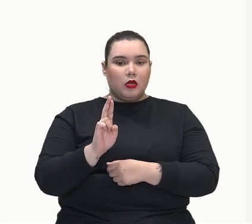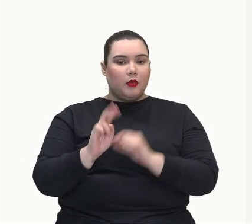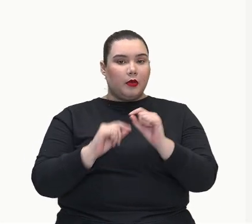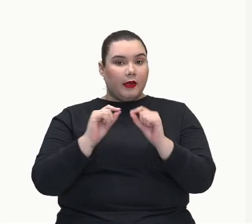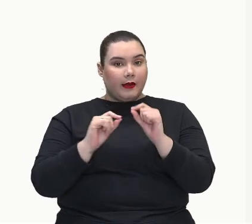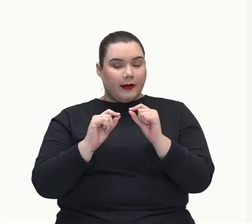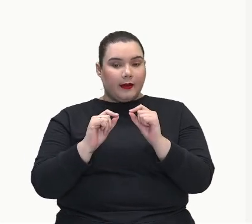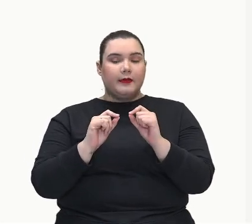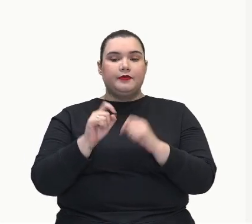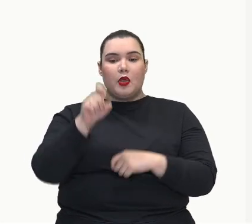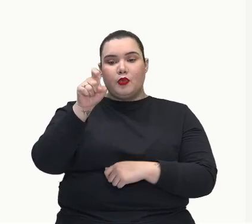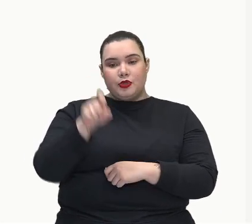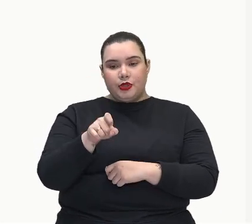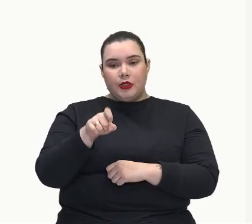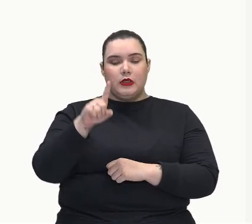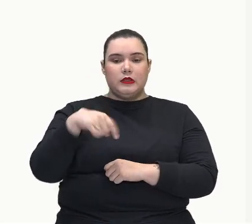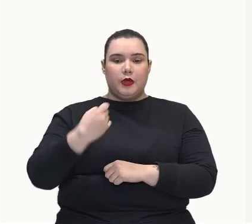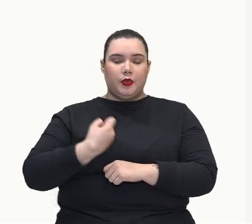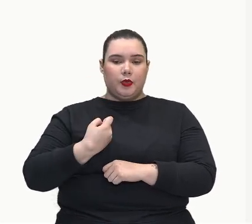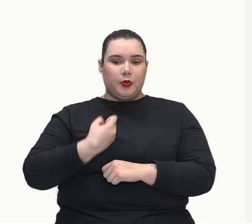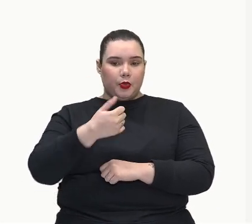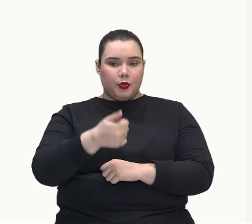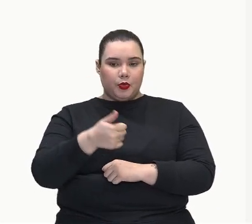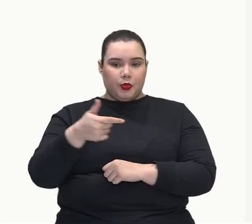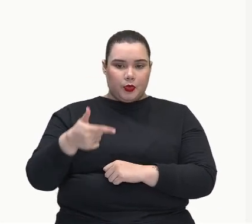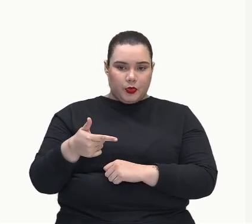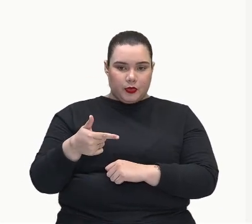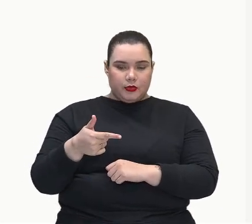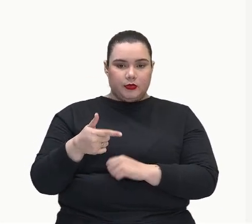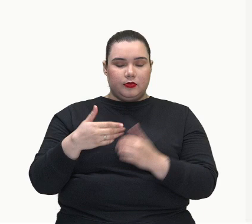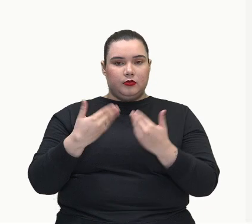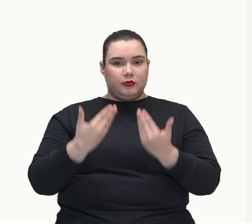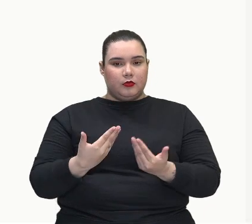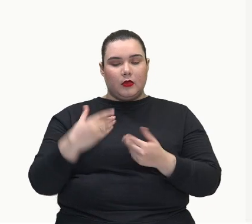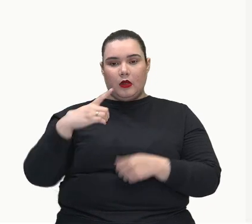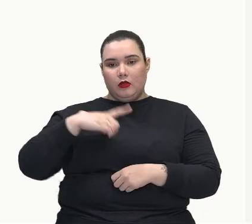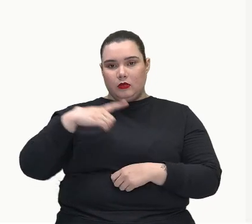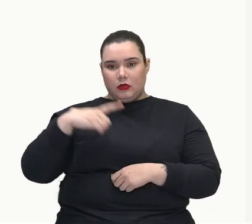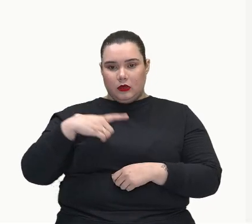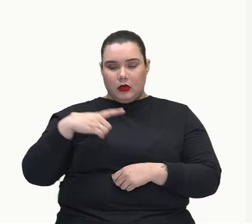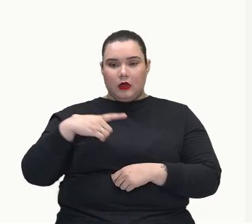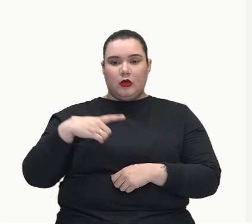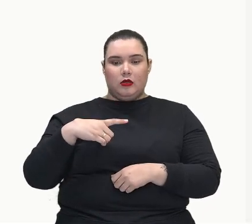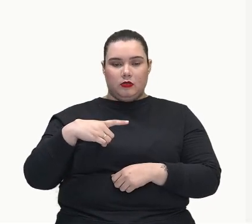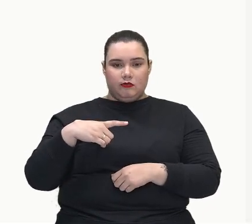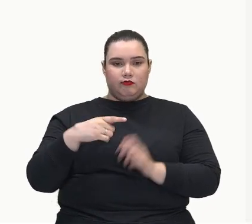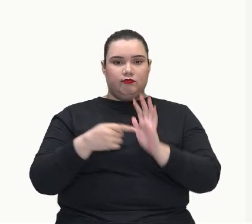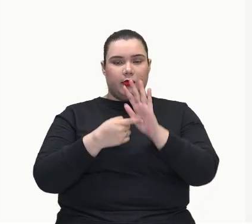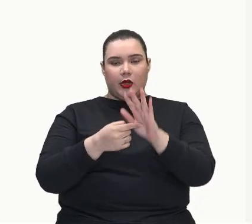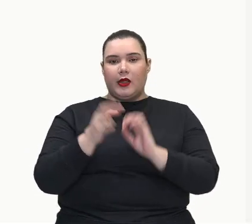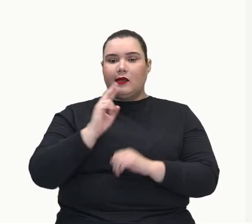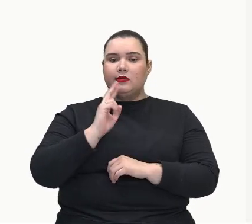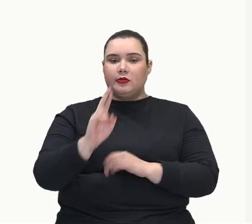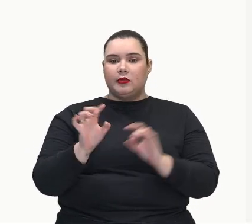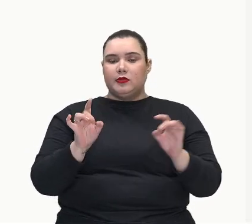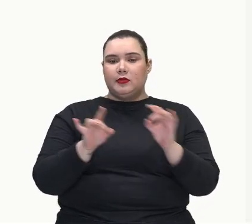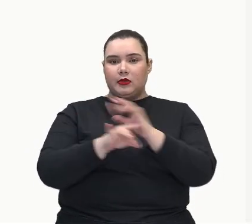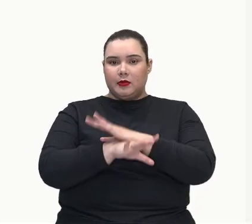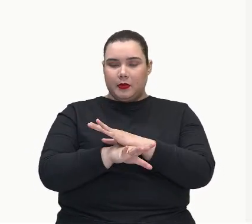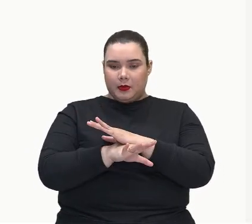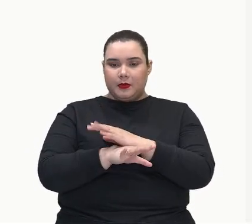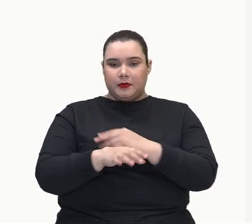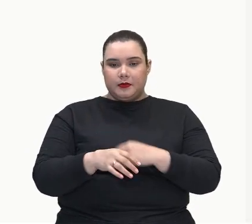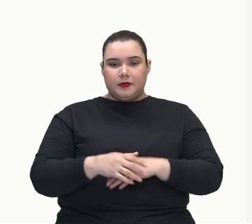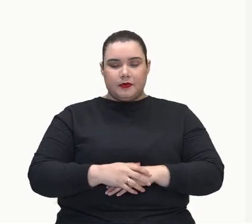exata, x é igual a 12. Então, temos aqui a solução do nosso teorema de